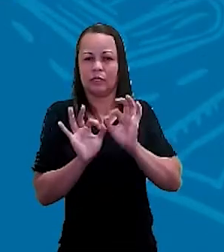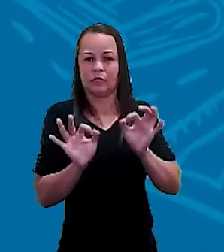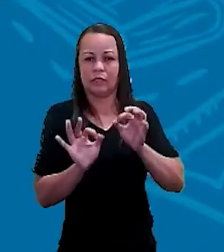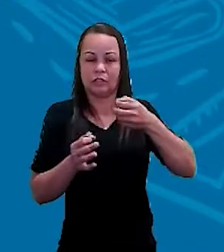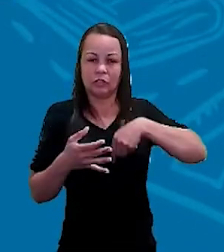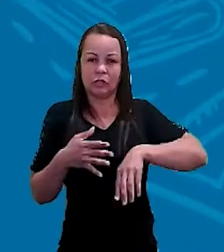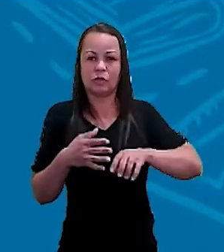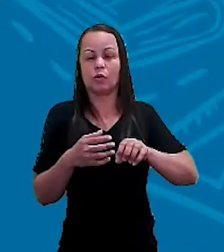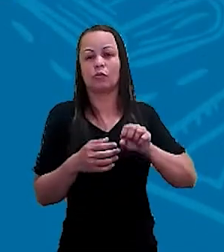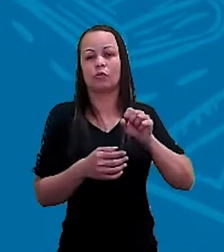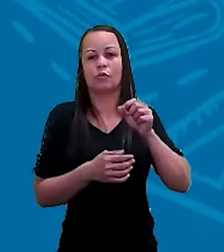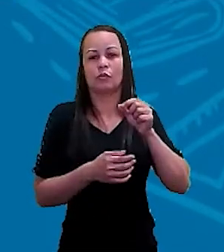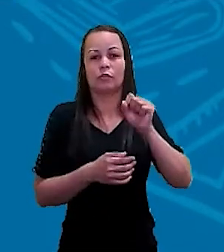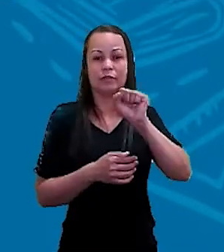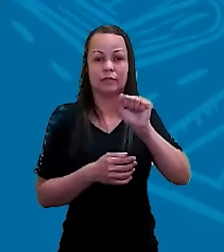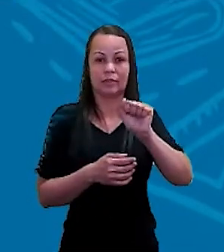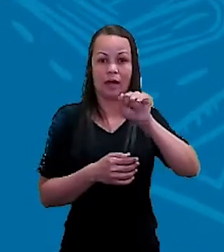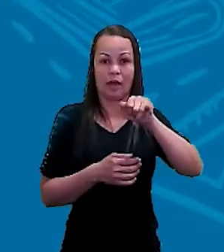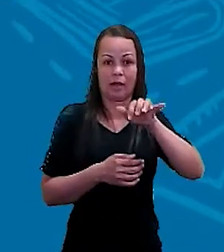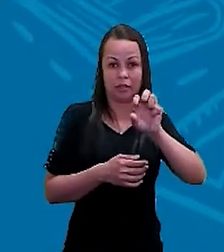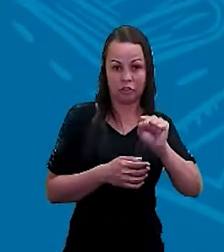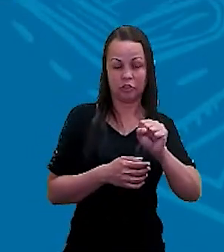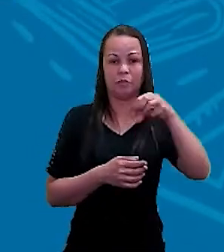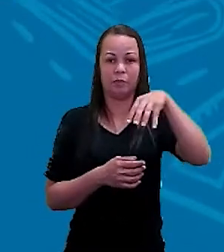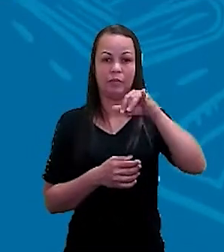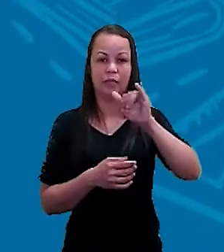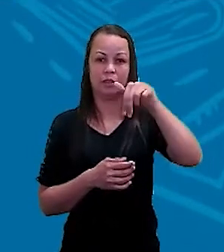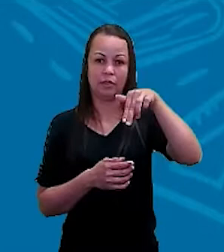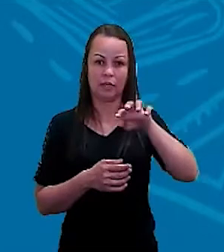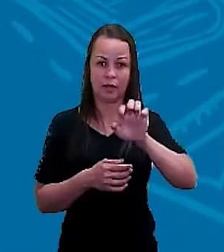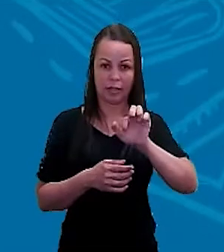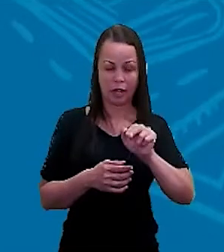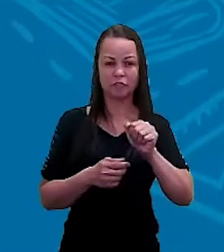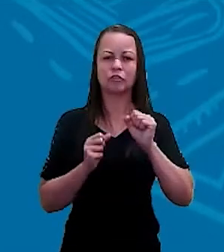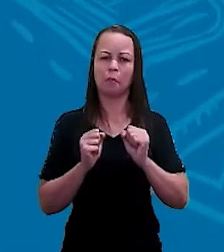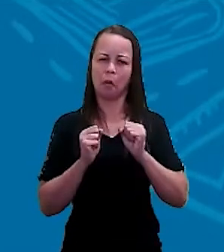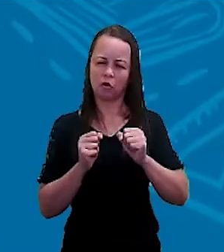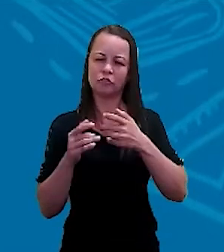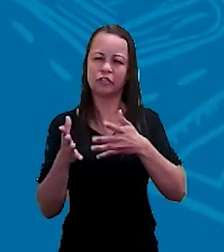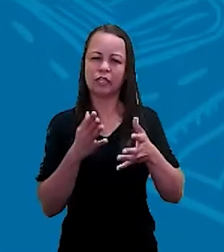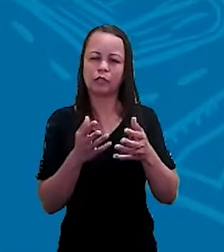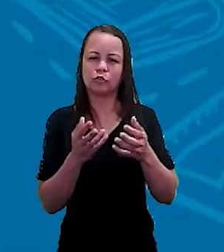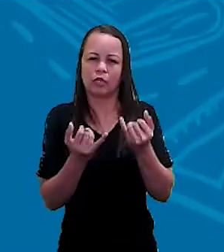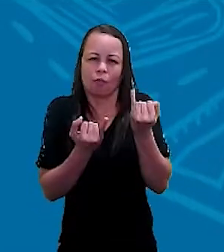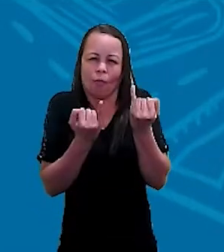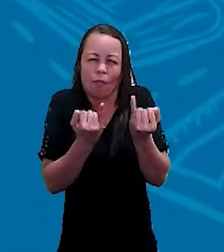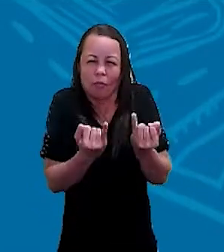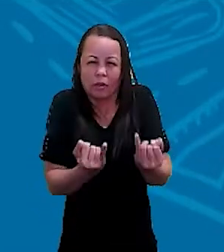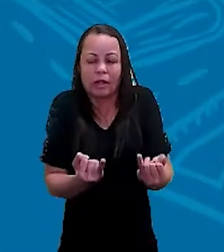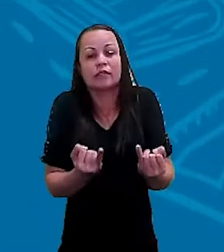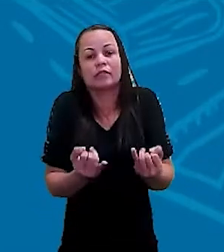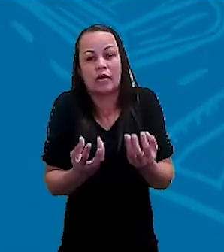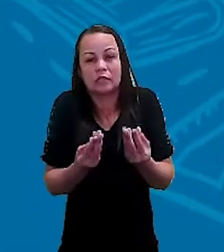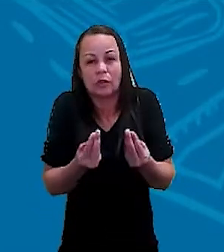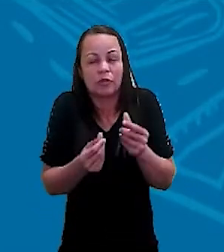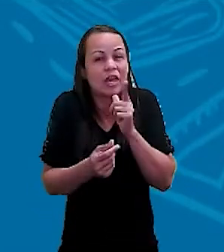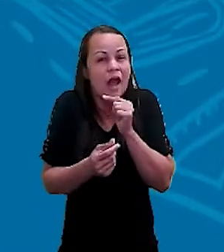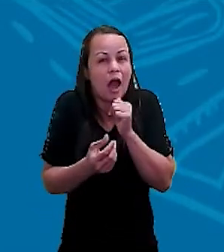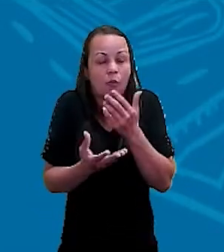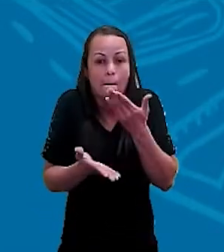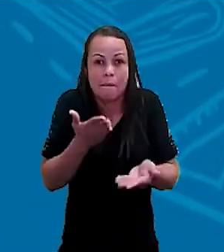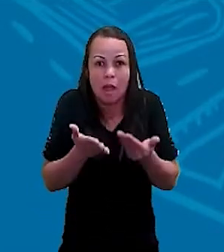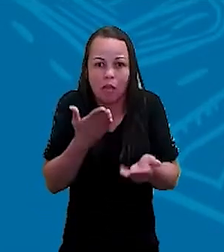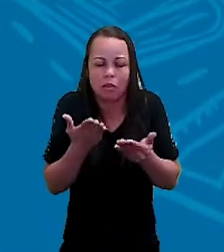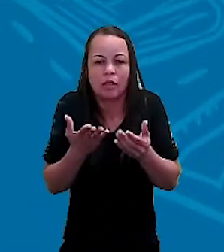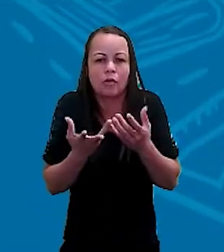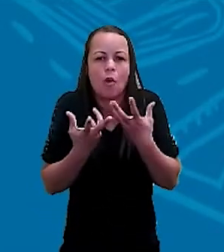sais minerais importantes. A pessoa pode entrar em um estado de desidratação. Gente, se você tiver uma perda significativa de água, em torno